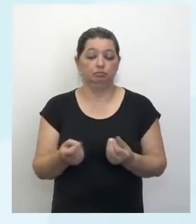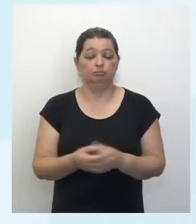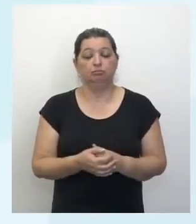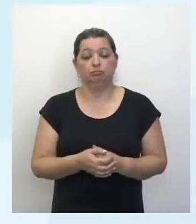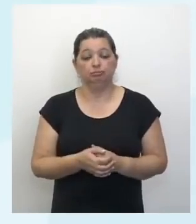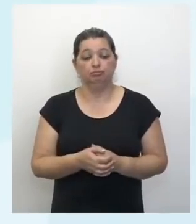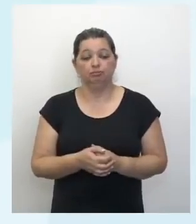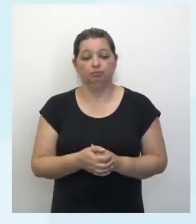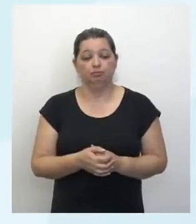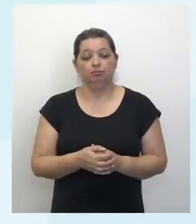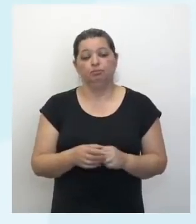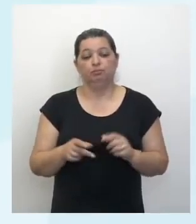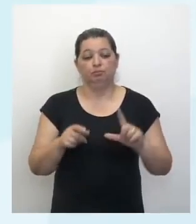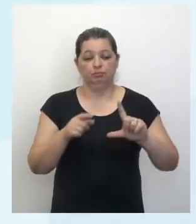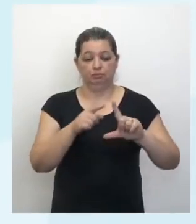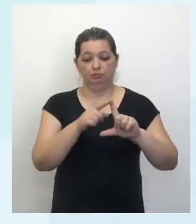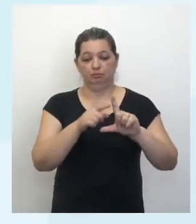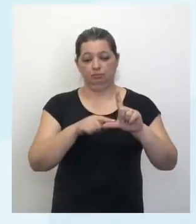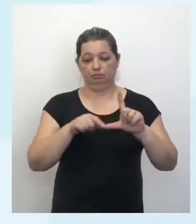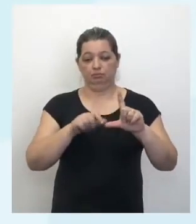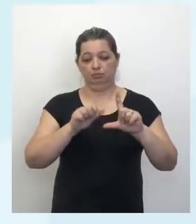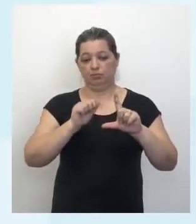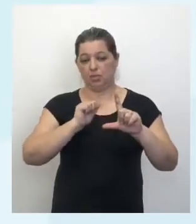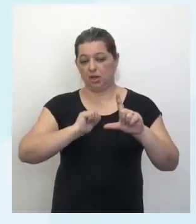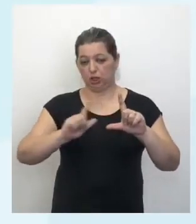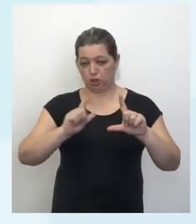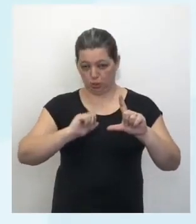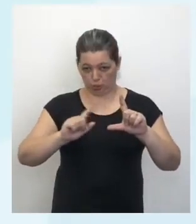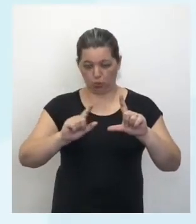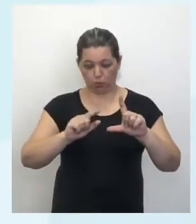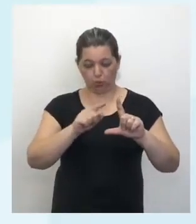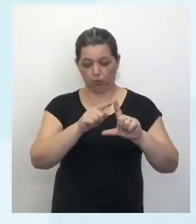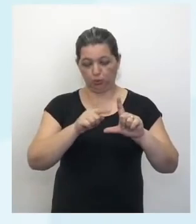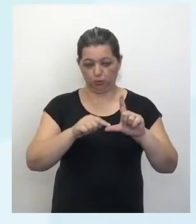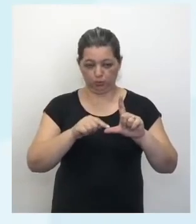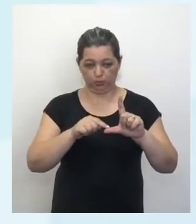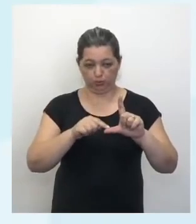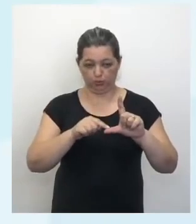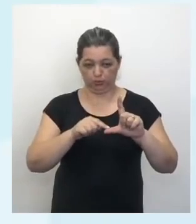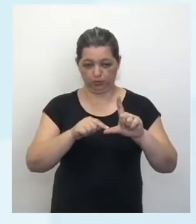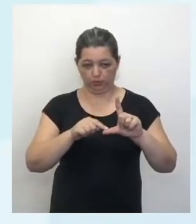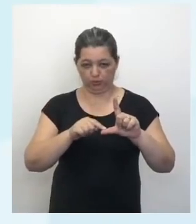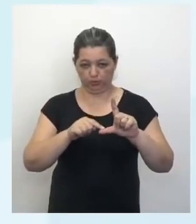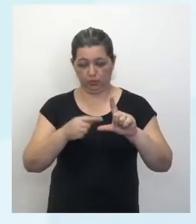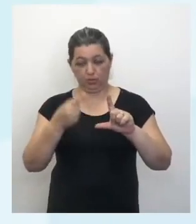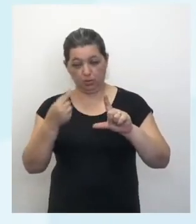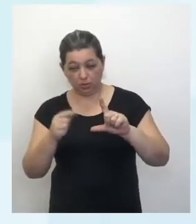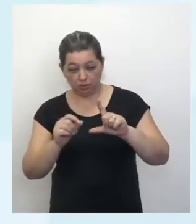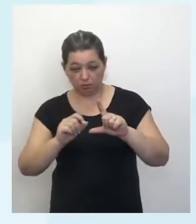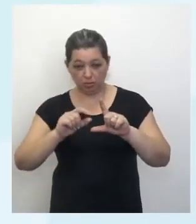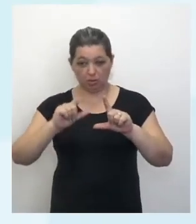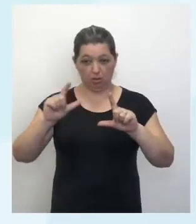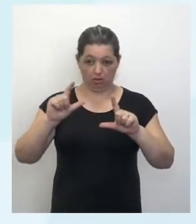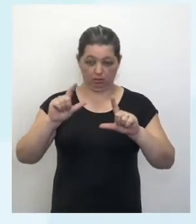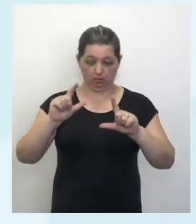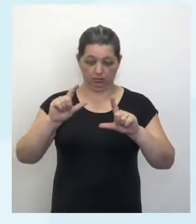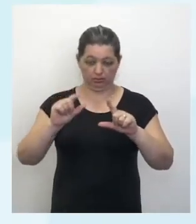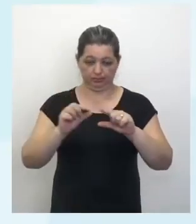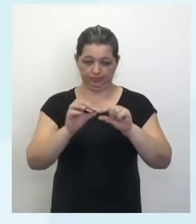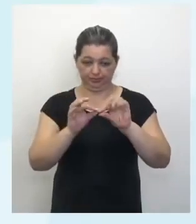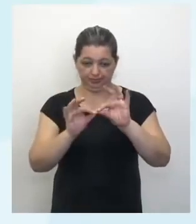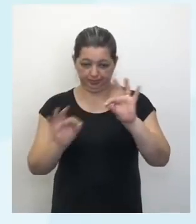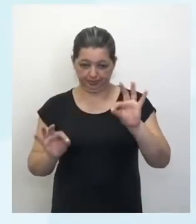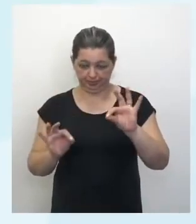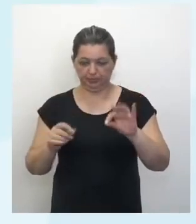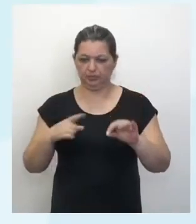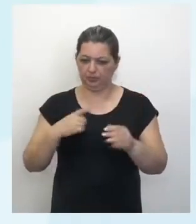está dizendo que este triângulo azul aqui, ele é algumas vezes maior que esse triângulo aqui. E aí a gente já teve